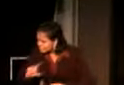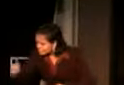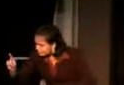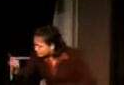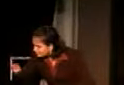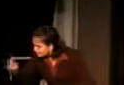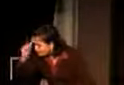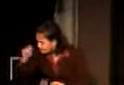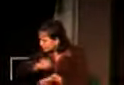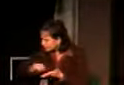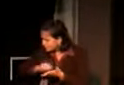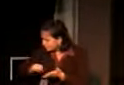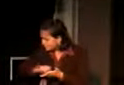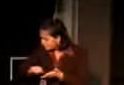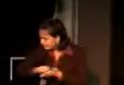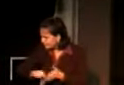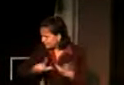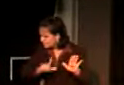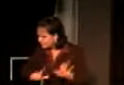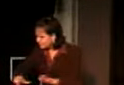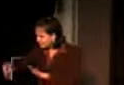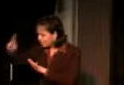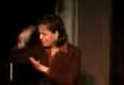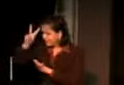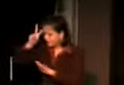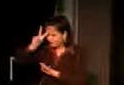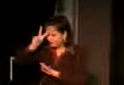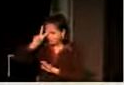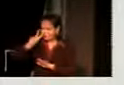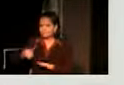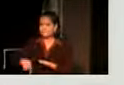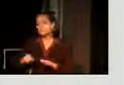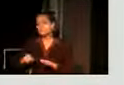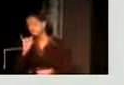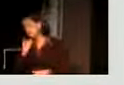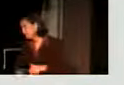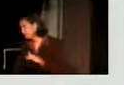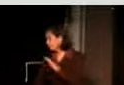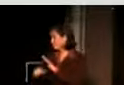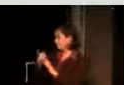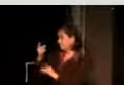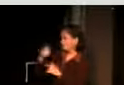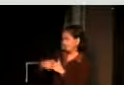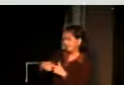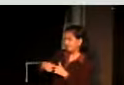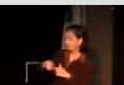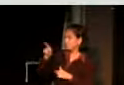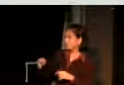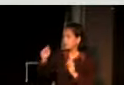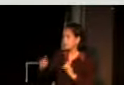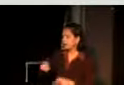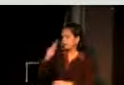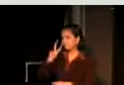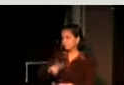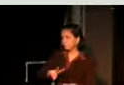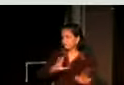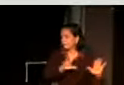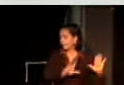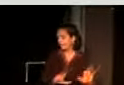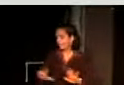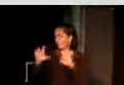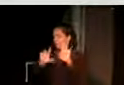ano durante a semana se você está vindo pela primeira vez pode ouvir todas essas mensagens a partir